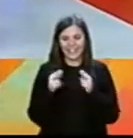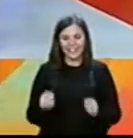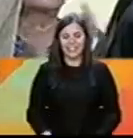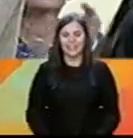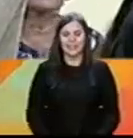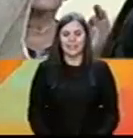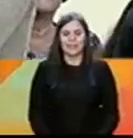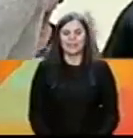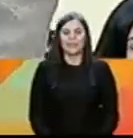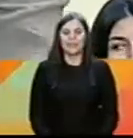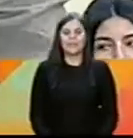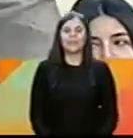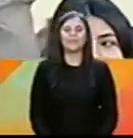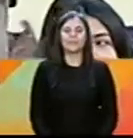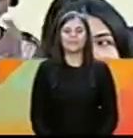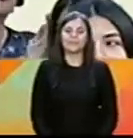Ia ser bacalhau, não?